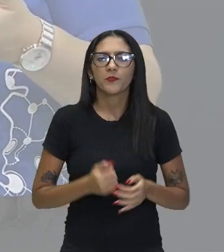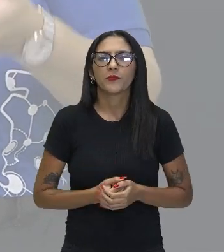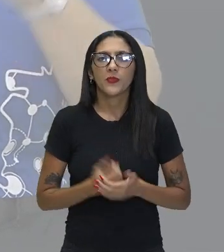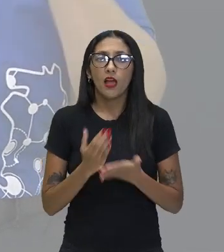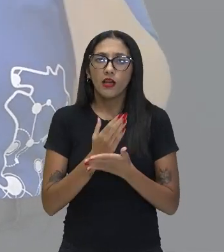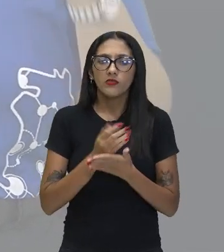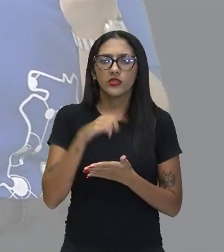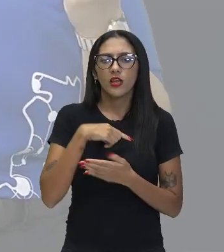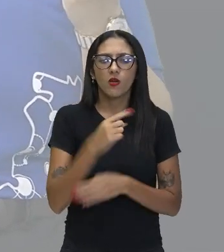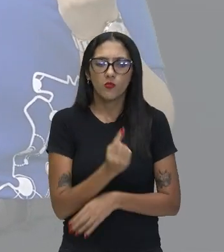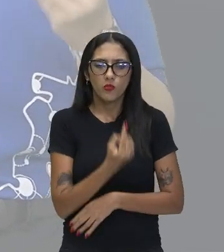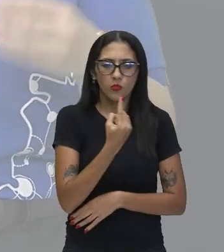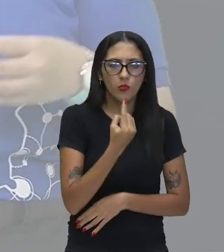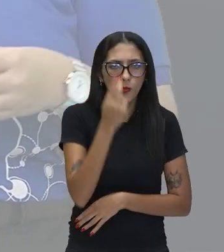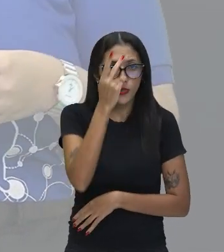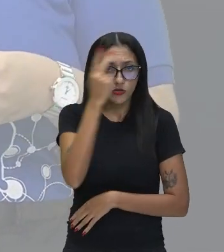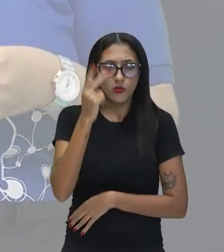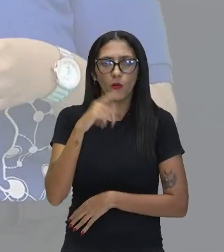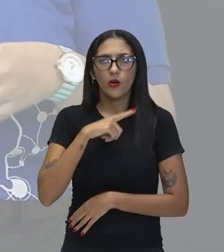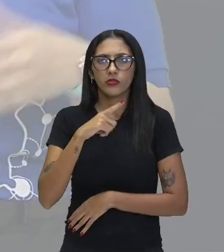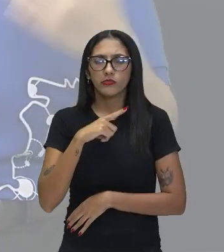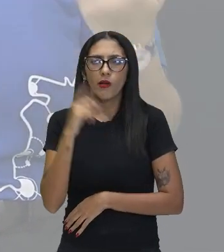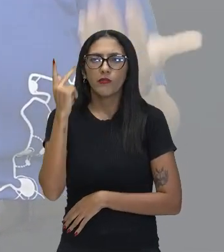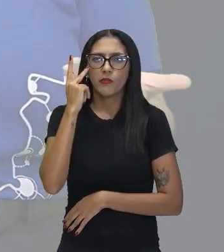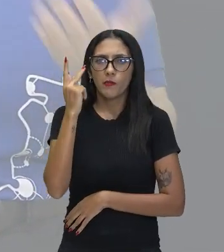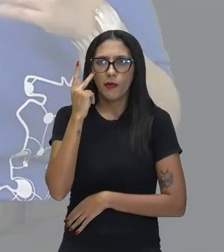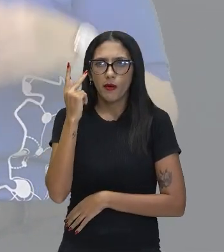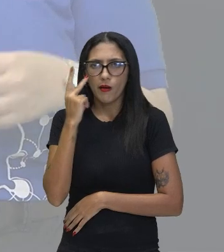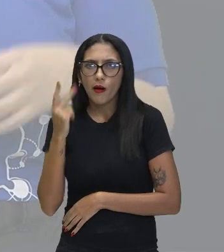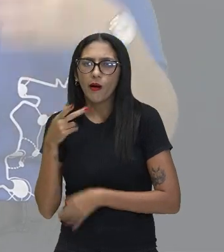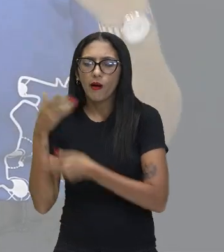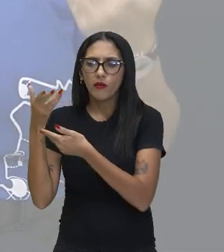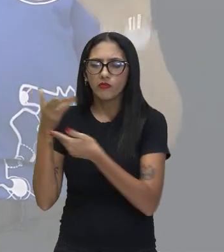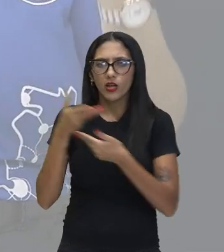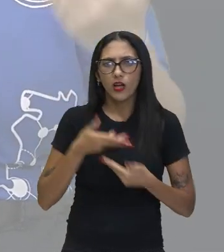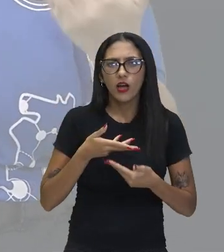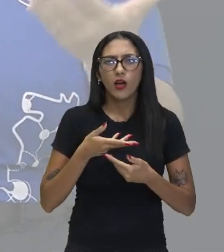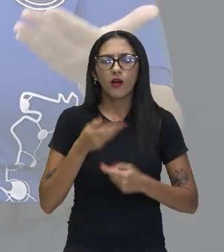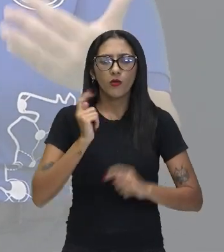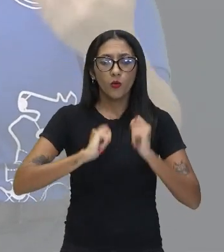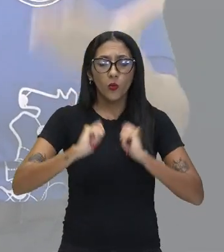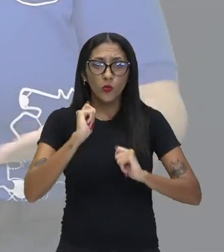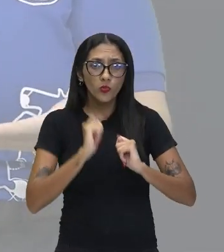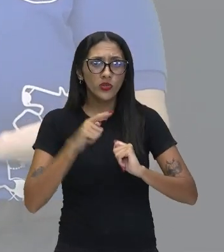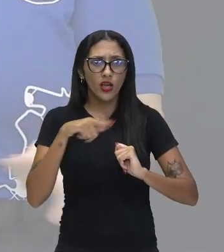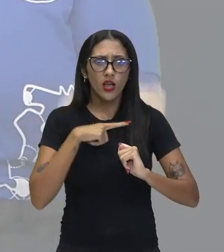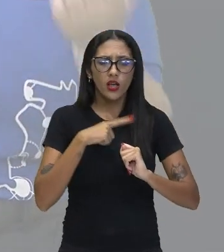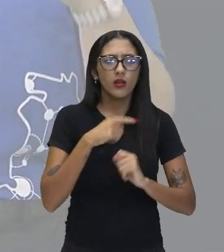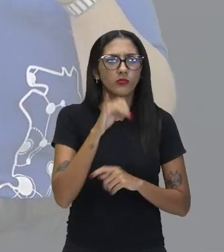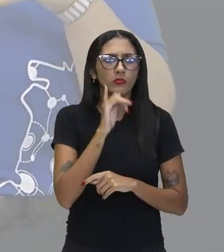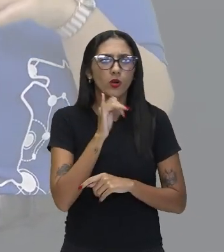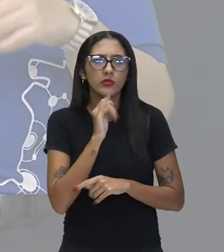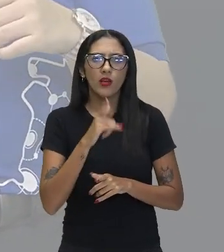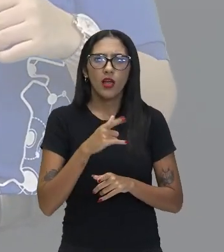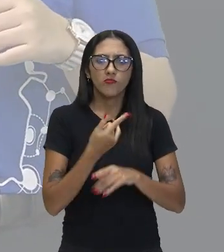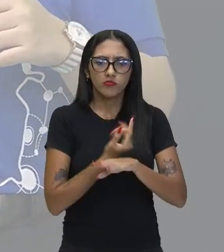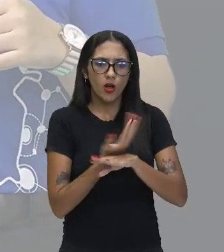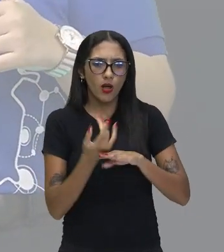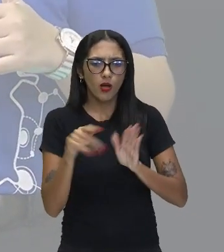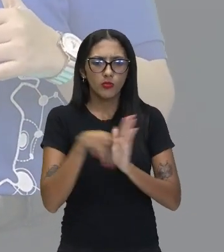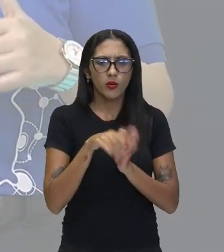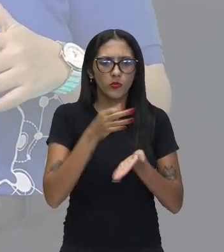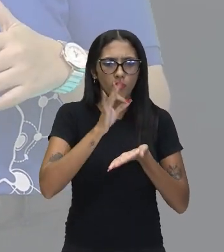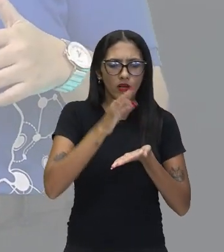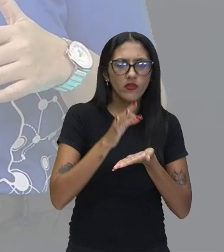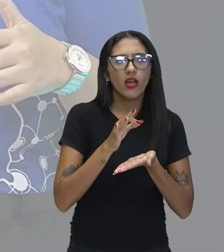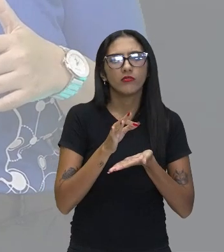um mandante que vem de São Paulo, então por isso o café, porque a economia do Estado era baseada na plantação de café, ora